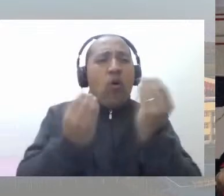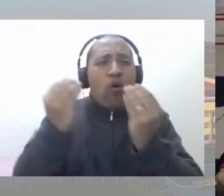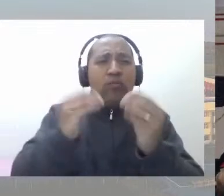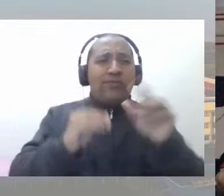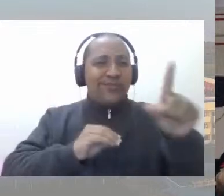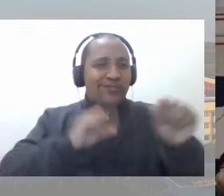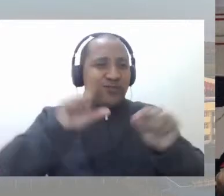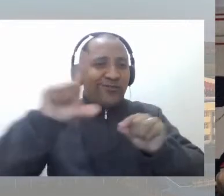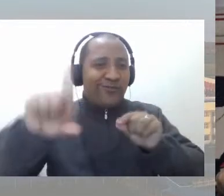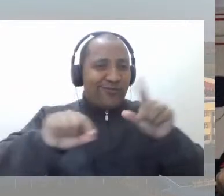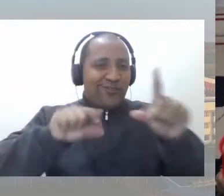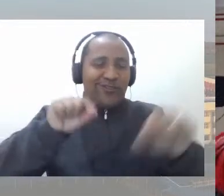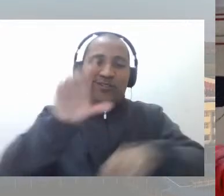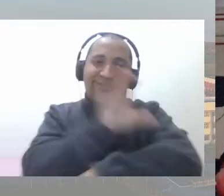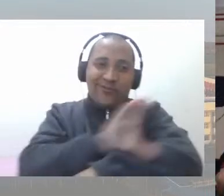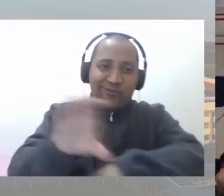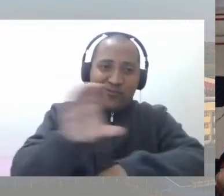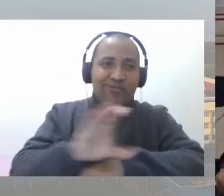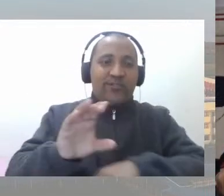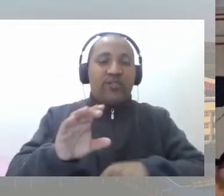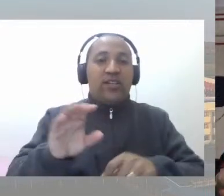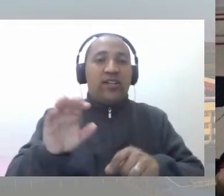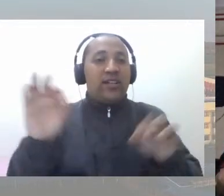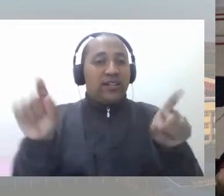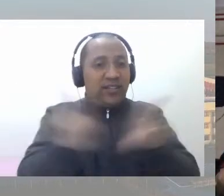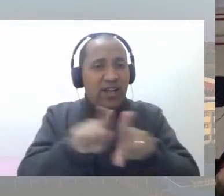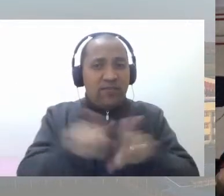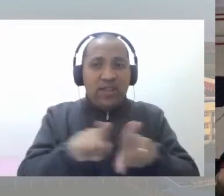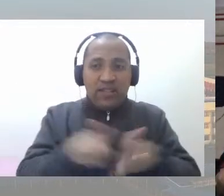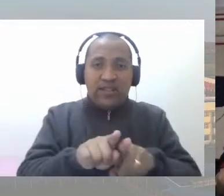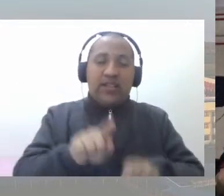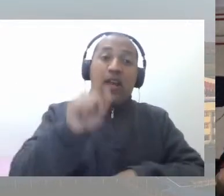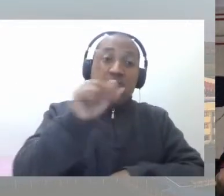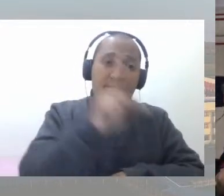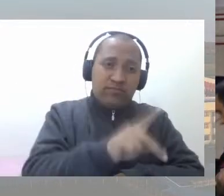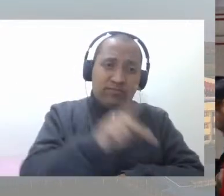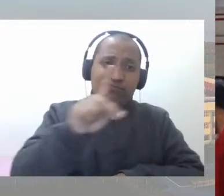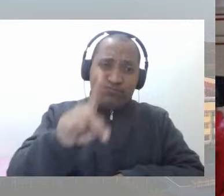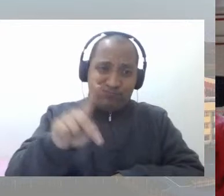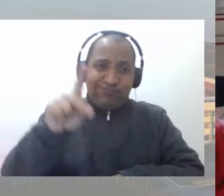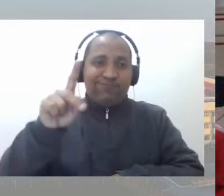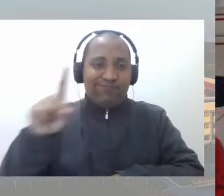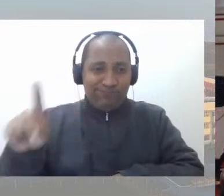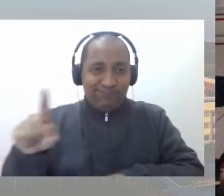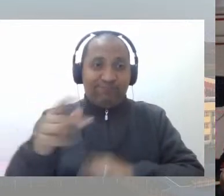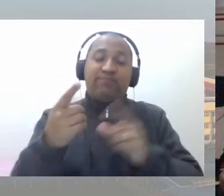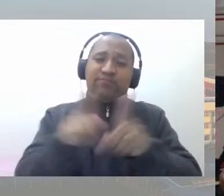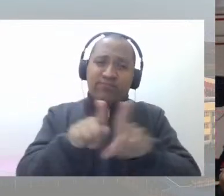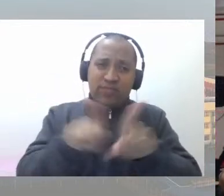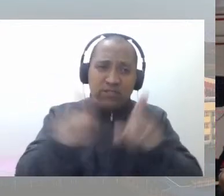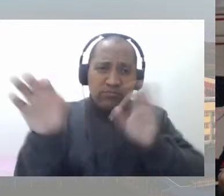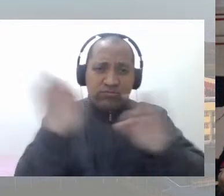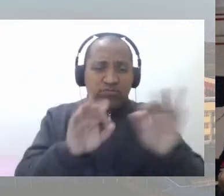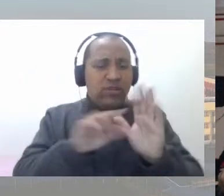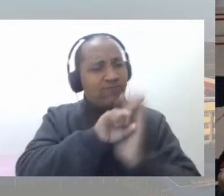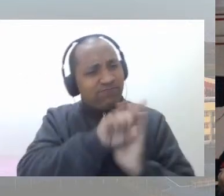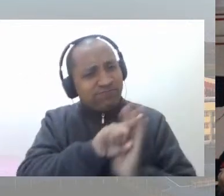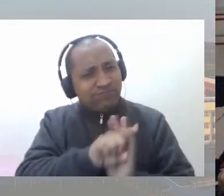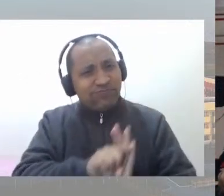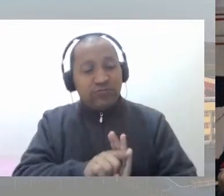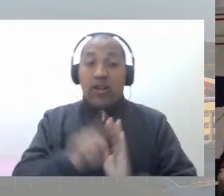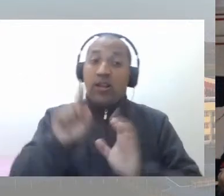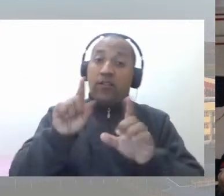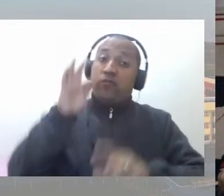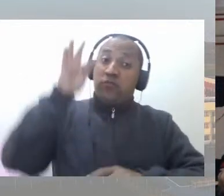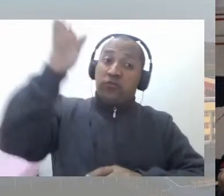cursos, seus projetos pedagógicos, suas análises, suas prospecções e o futuro